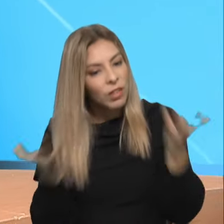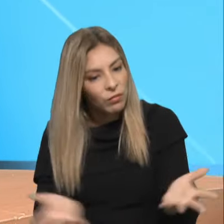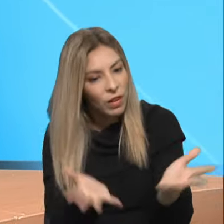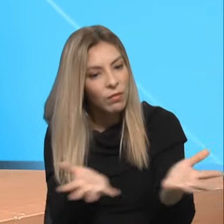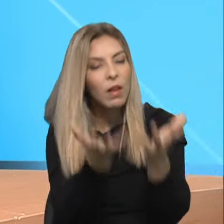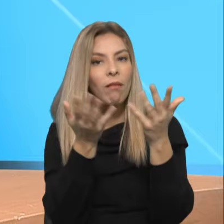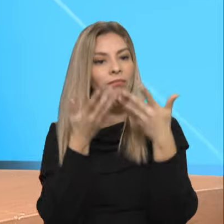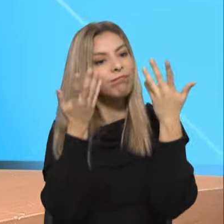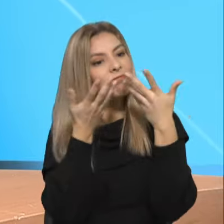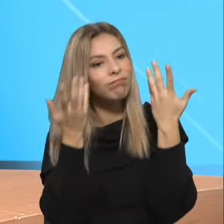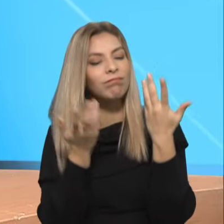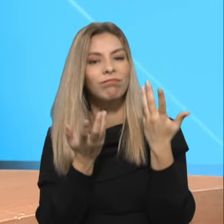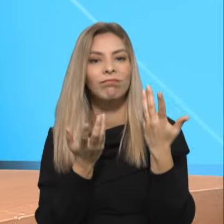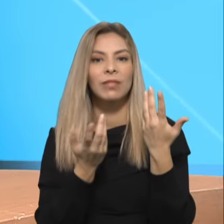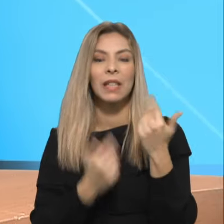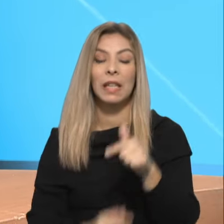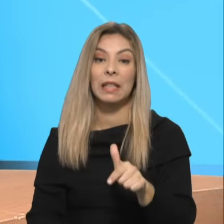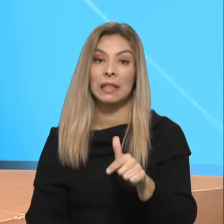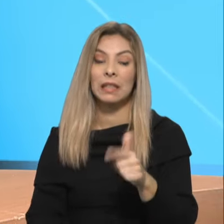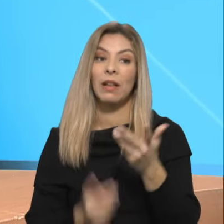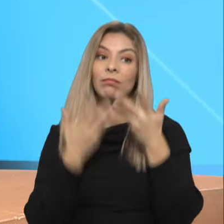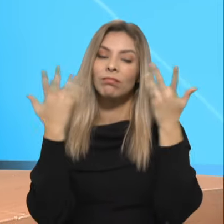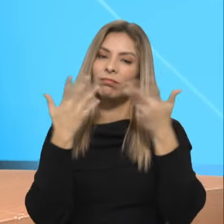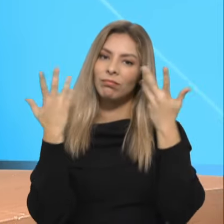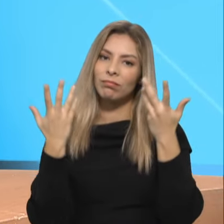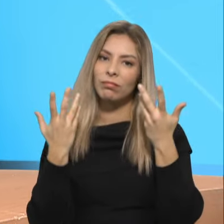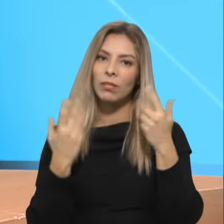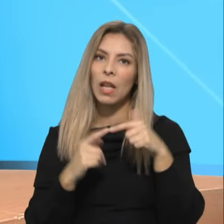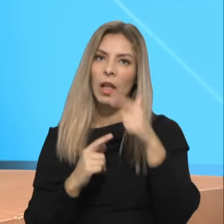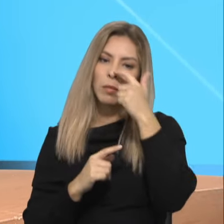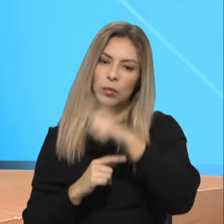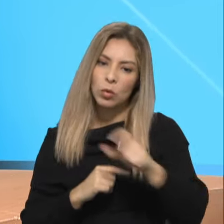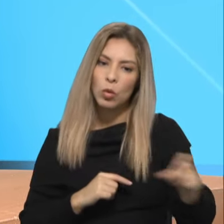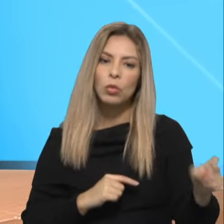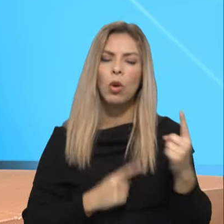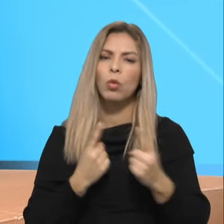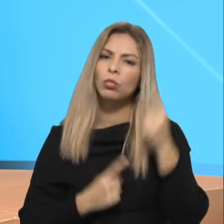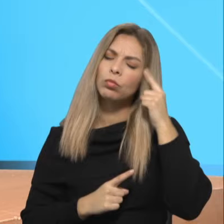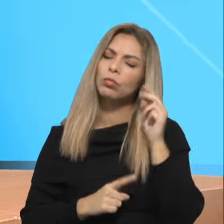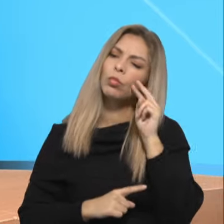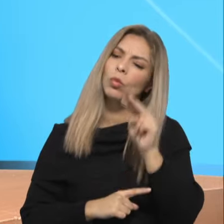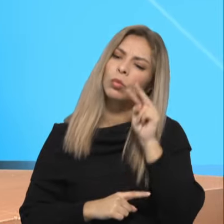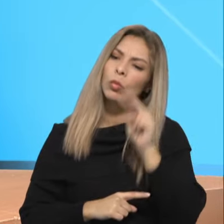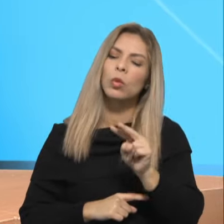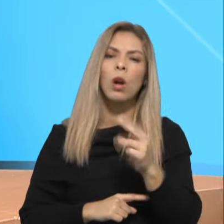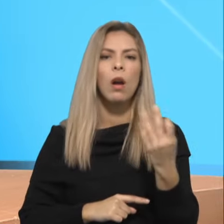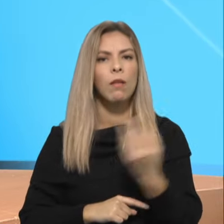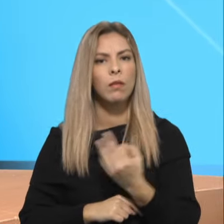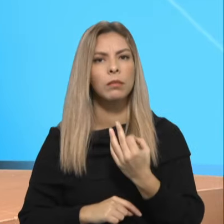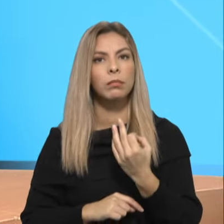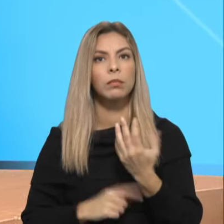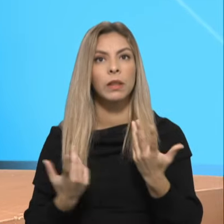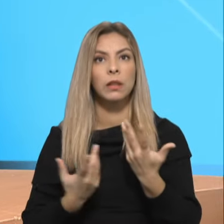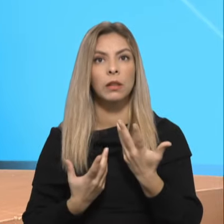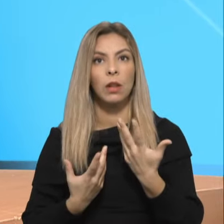graça. Então este título do cheia de graça, vários padres da Igreja e vários exegetas viram aqui este reconhecimento indireto que se ela está